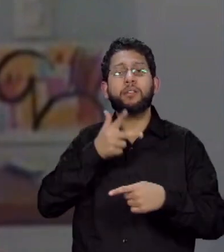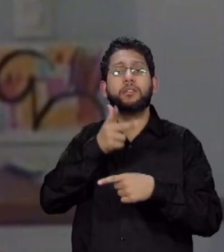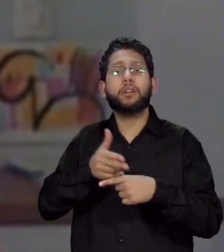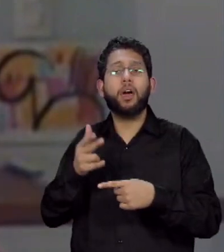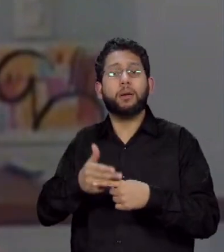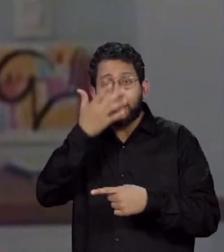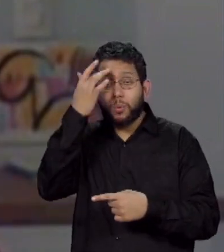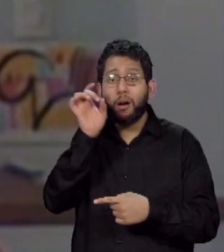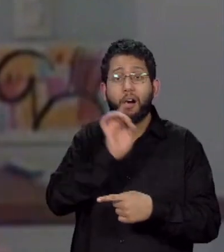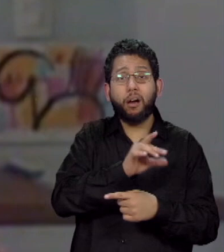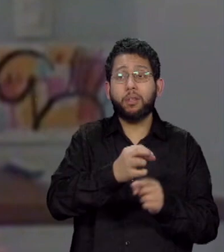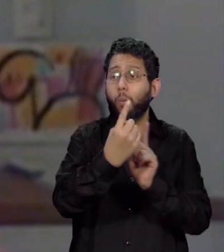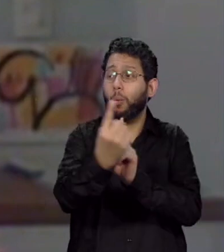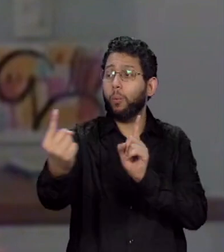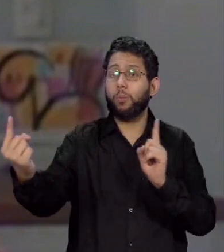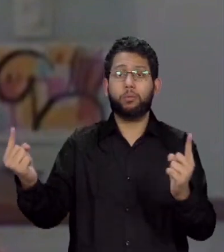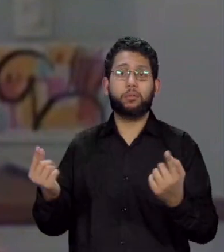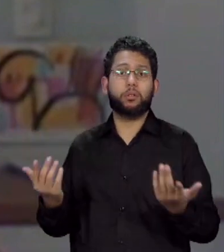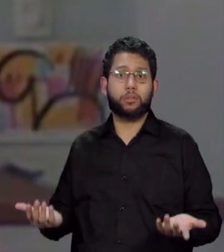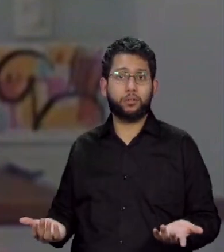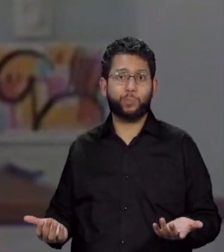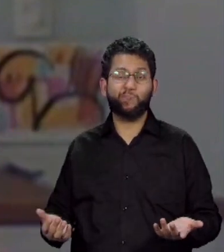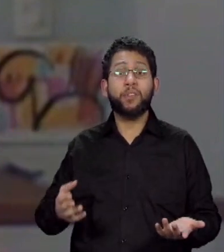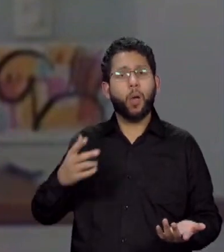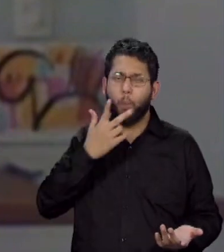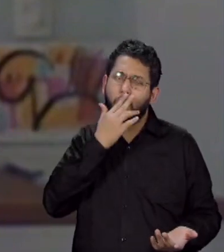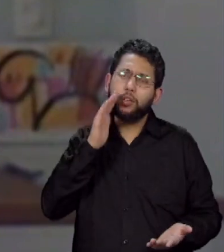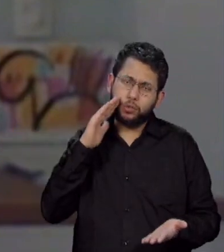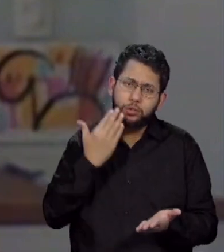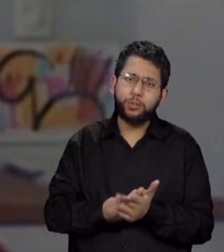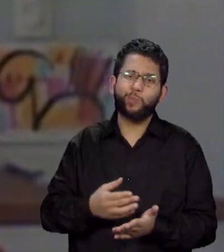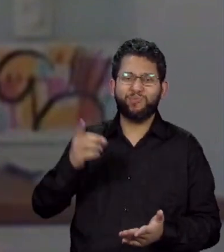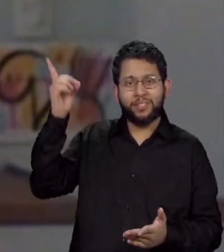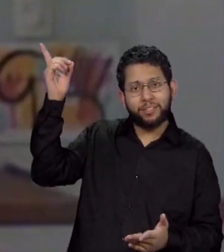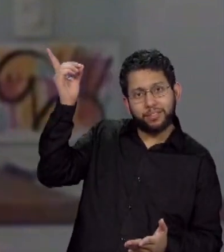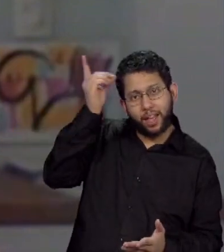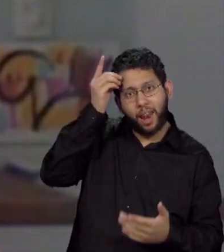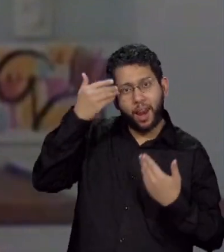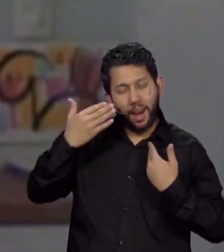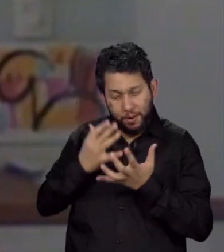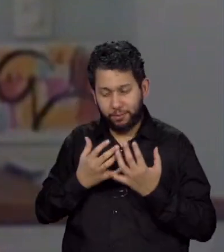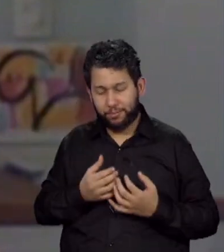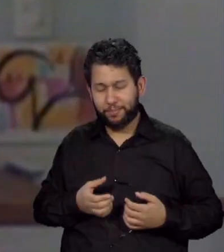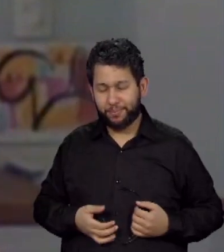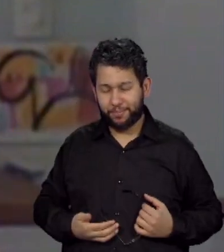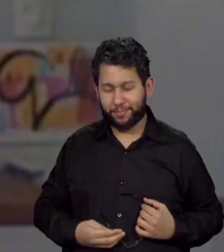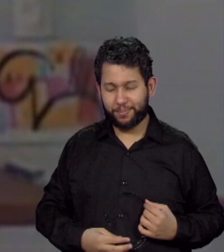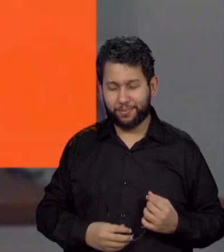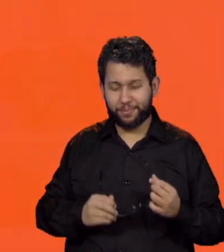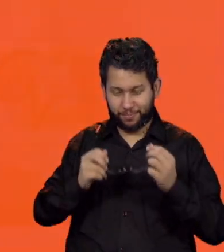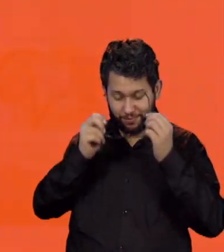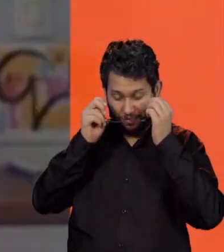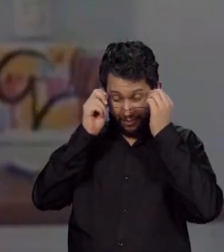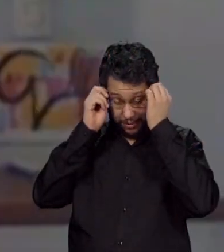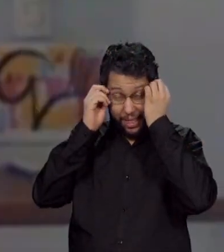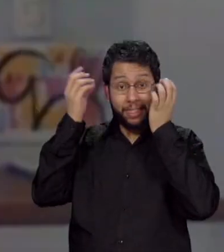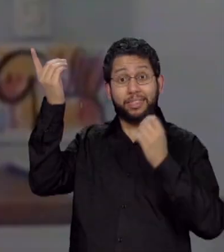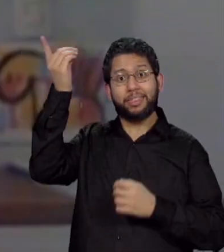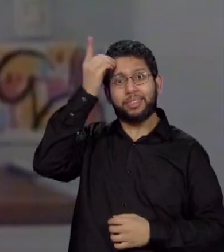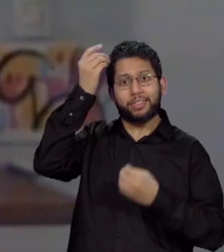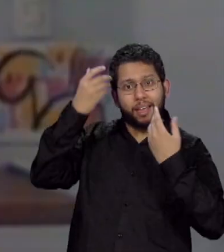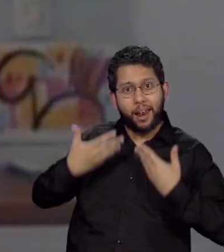Então, acho que talento é um ingrediente, mas só o talento sem a ferramenta também não vai ajudar muito. Pergunta feita